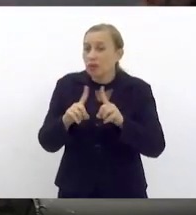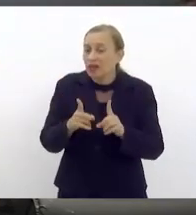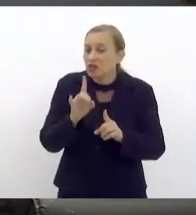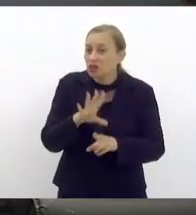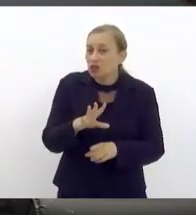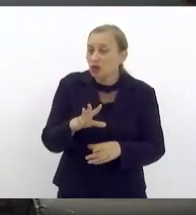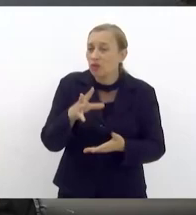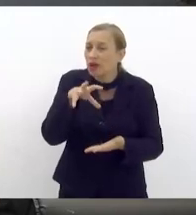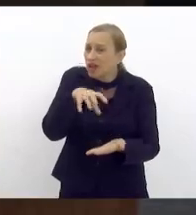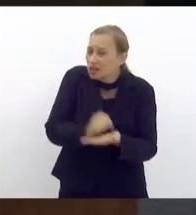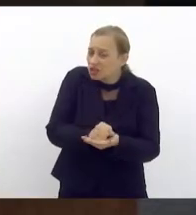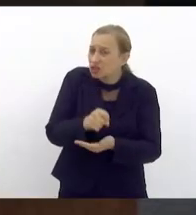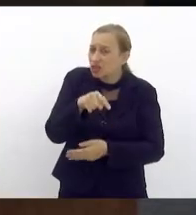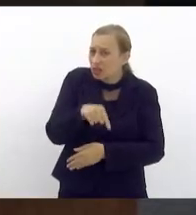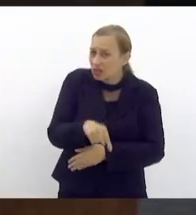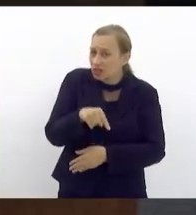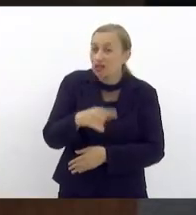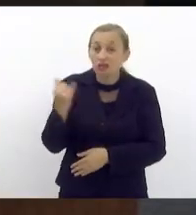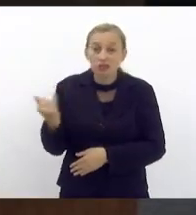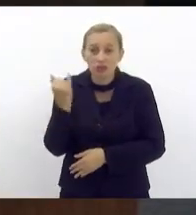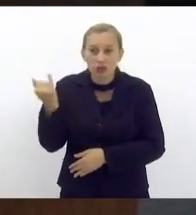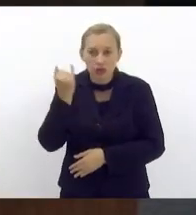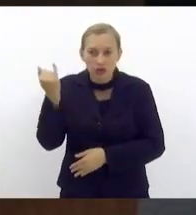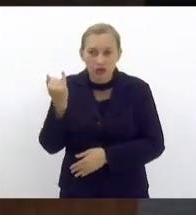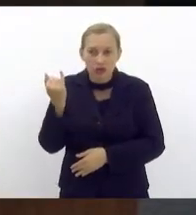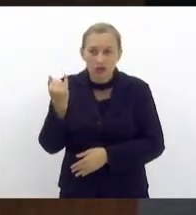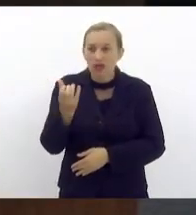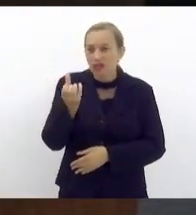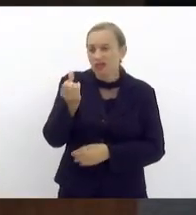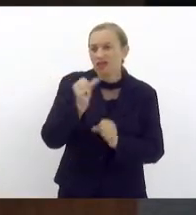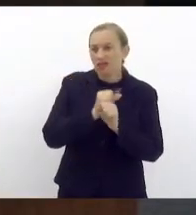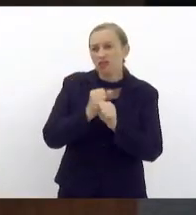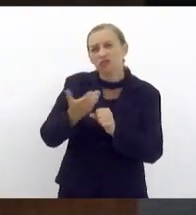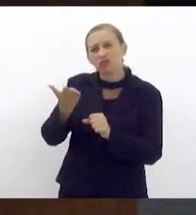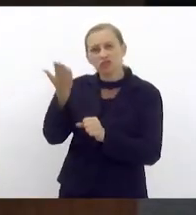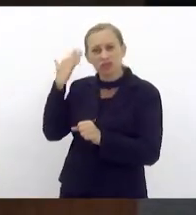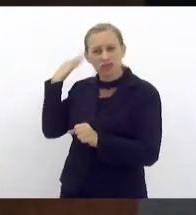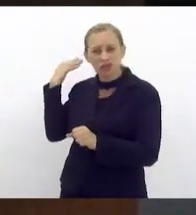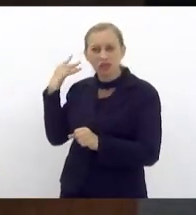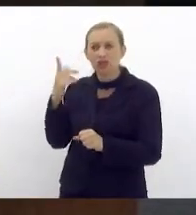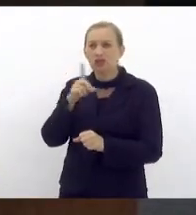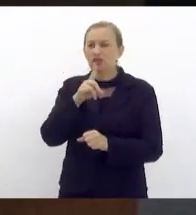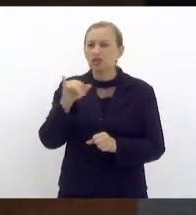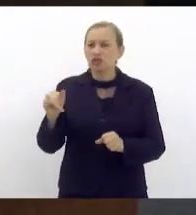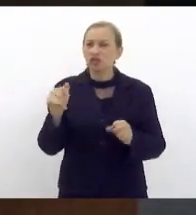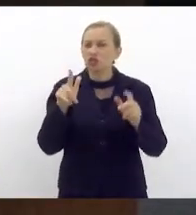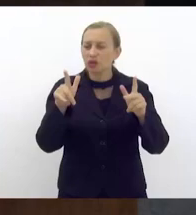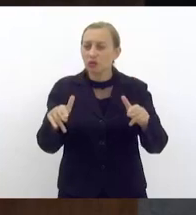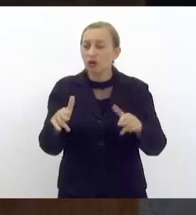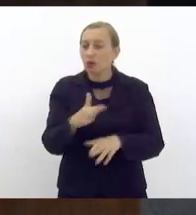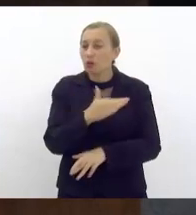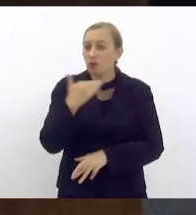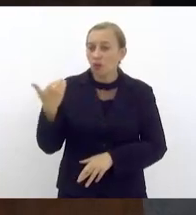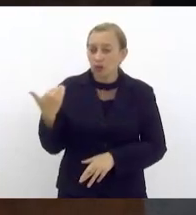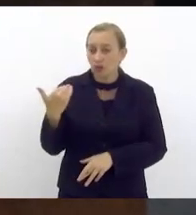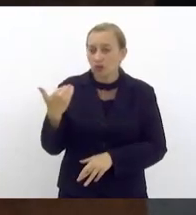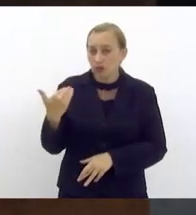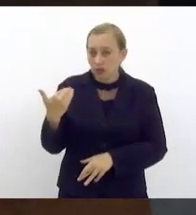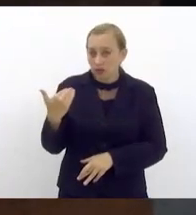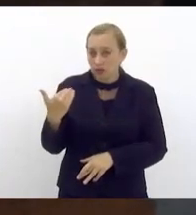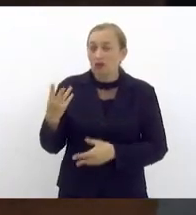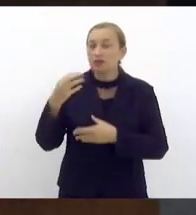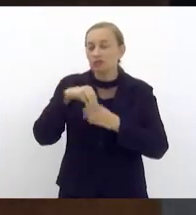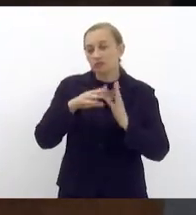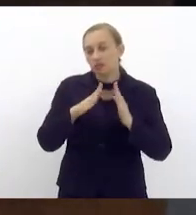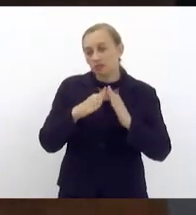só para fazer um registro importante há seis anos atrás nesse mesmo dia morria era assassinada dentro